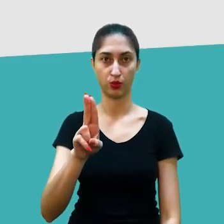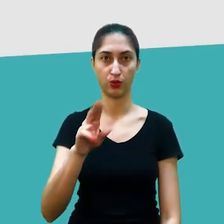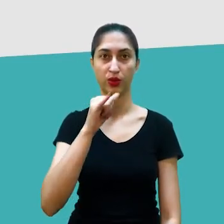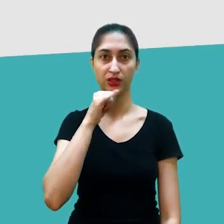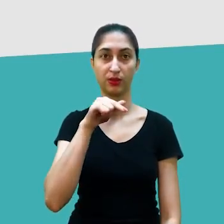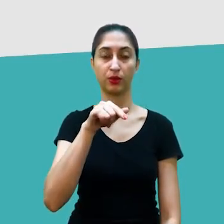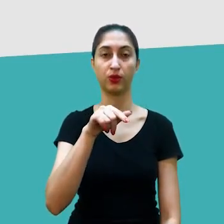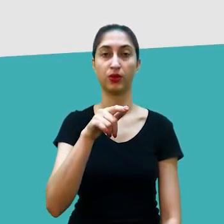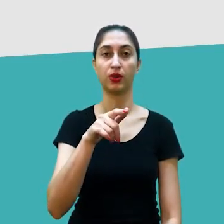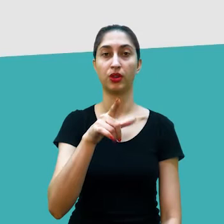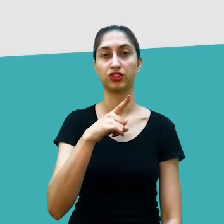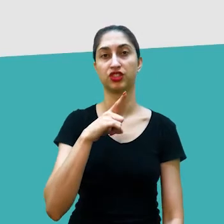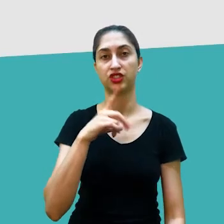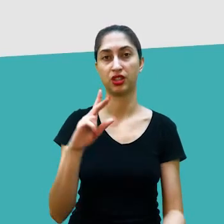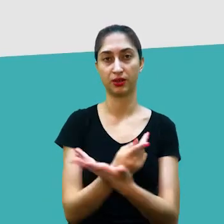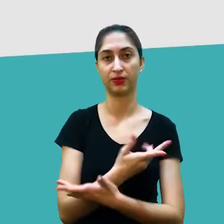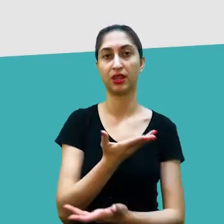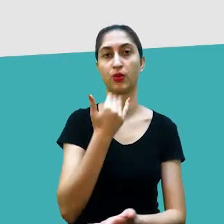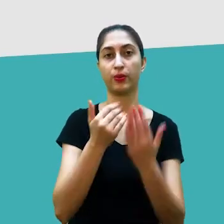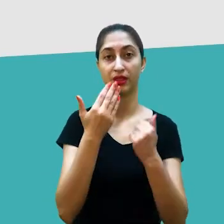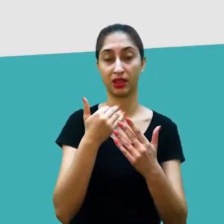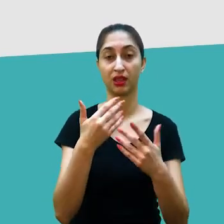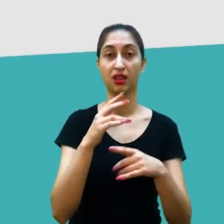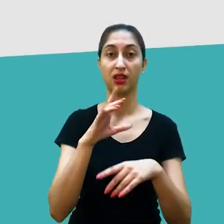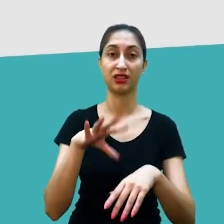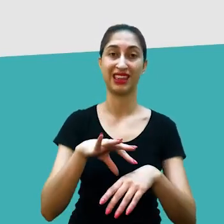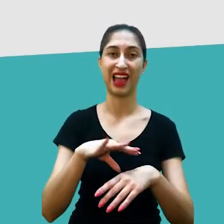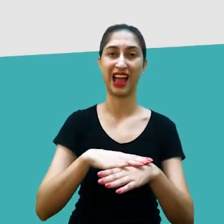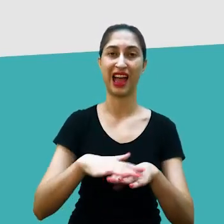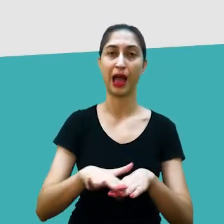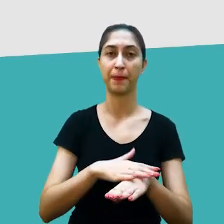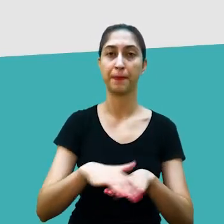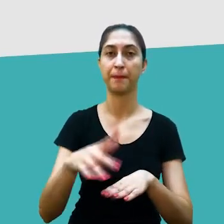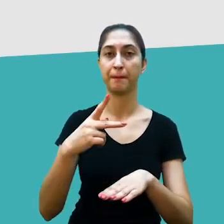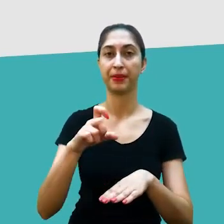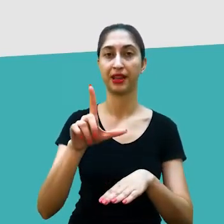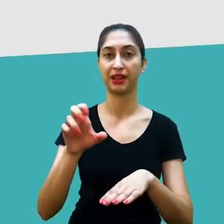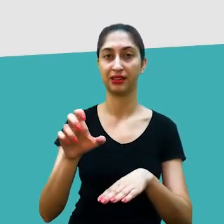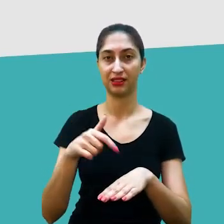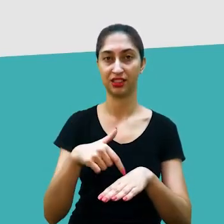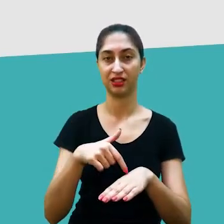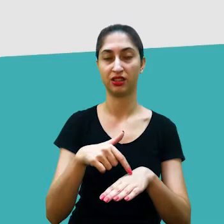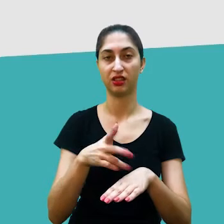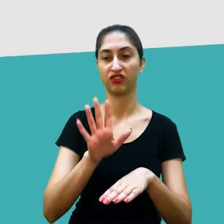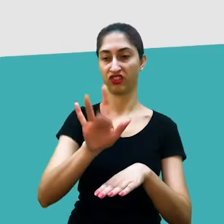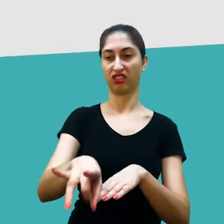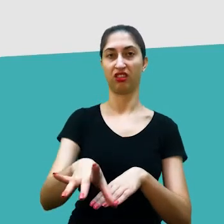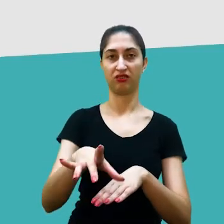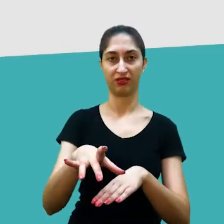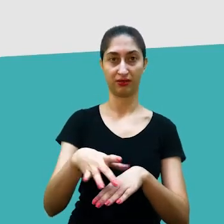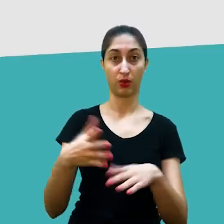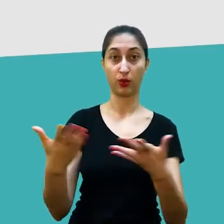quanto hoje tem uma economia limpa e positiva com relação à extração, ao cuidado da preservação da espécie,